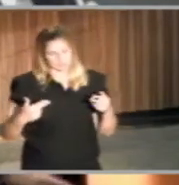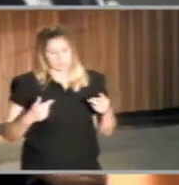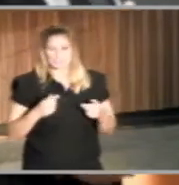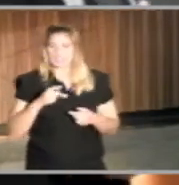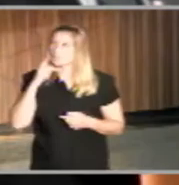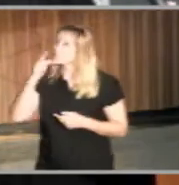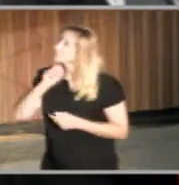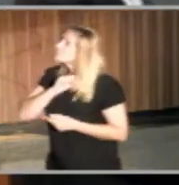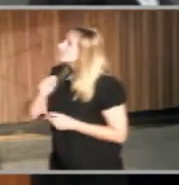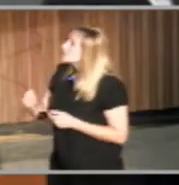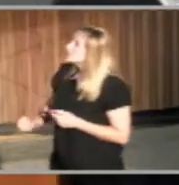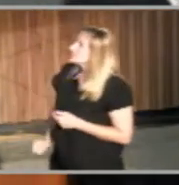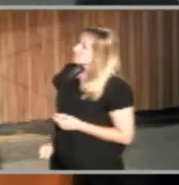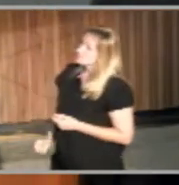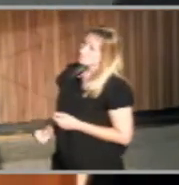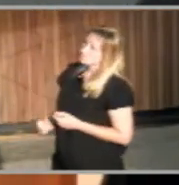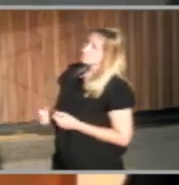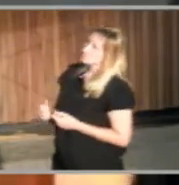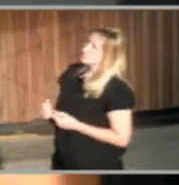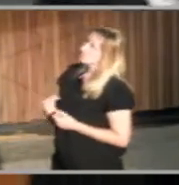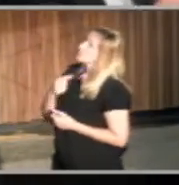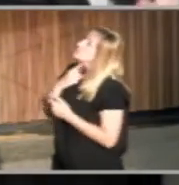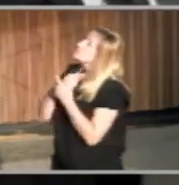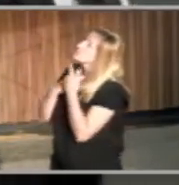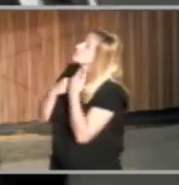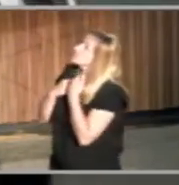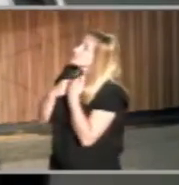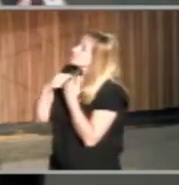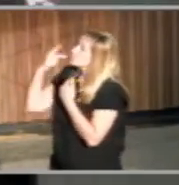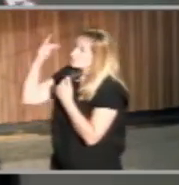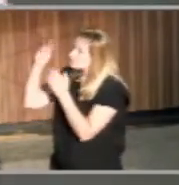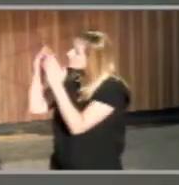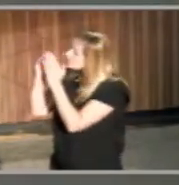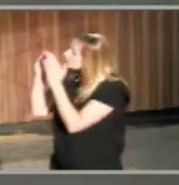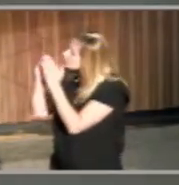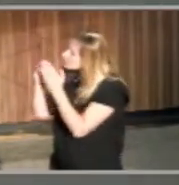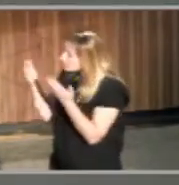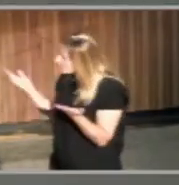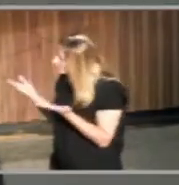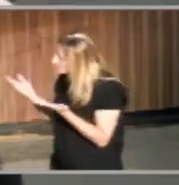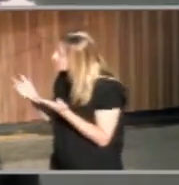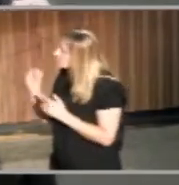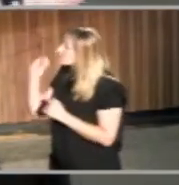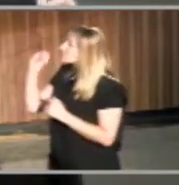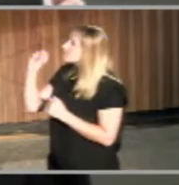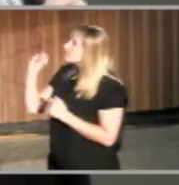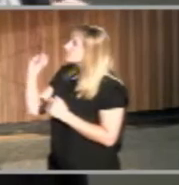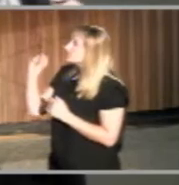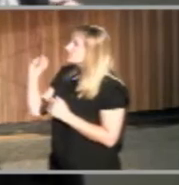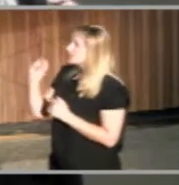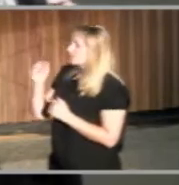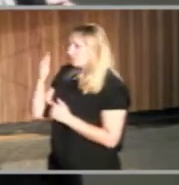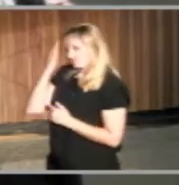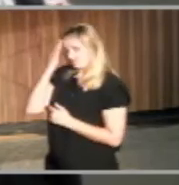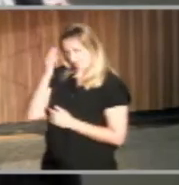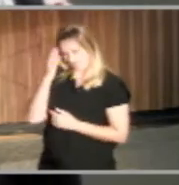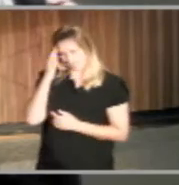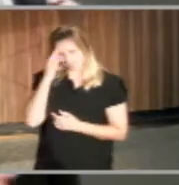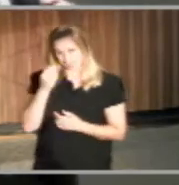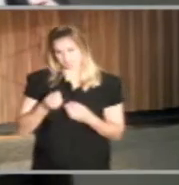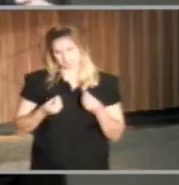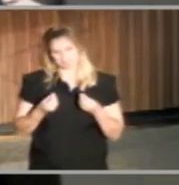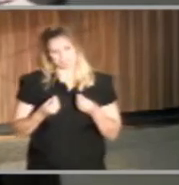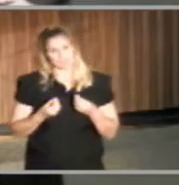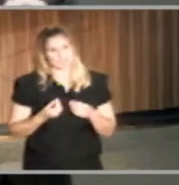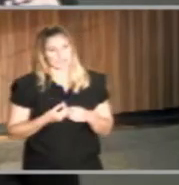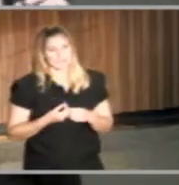Senhor, nós estamos fazendo a tua vontade, a casa é tua, a obra é tua, e agora, Senhor? Você sabe como é, né? Porque vem aquelas batalhas,